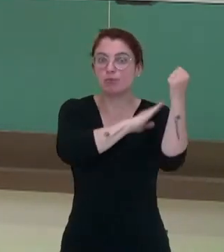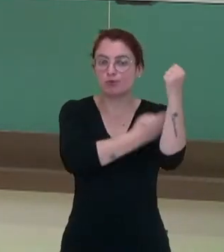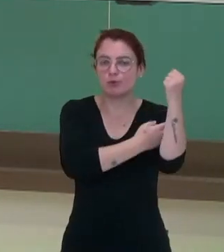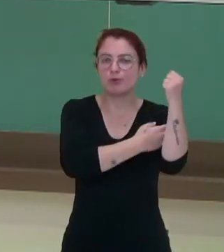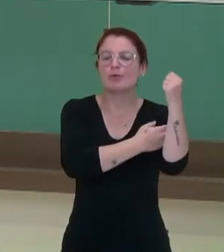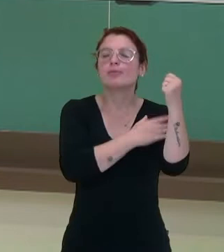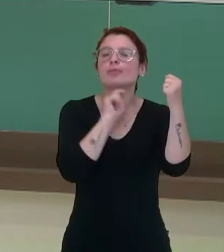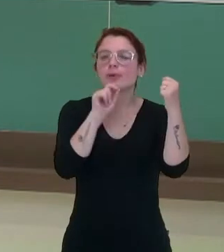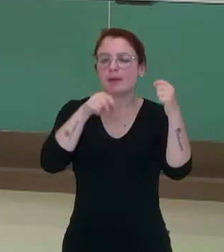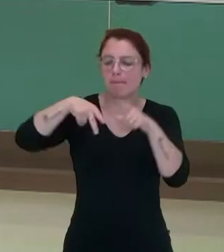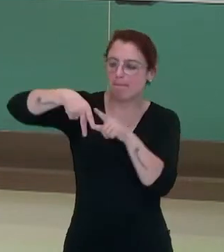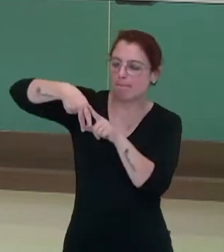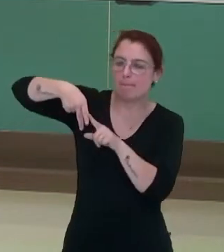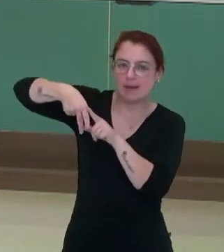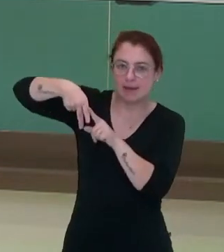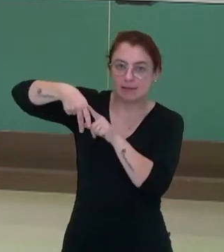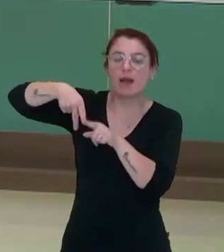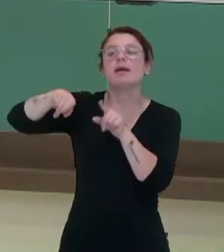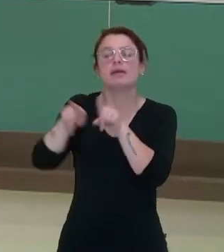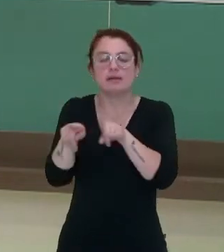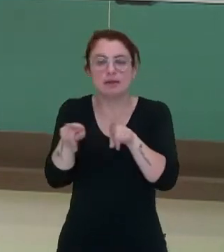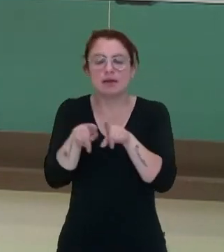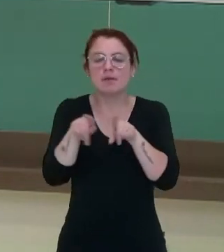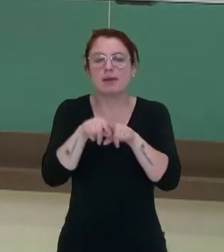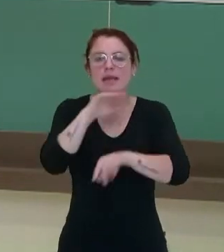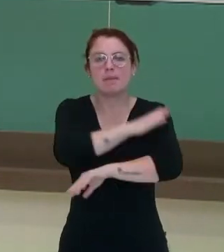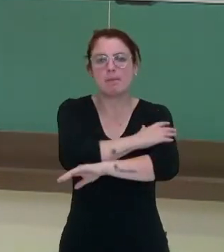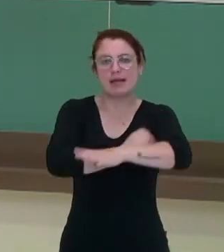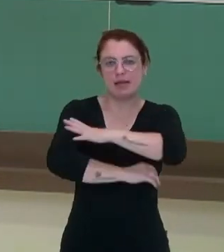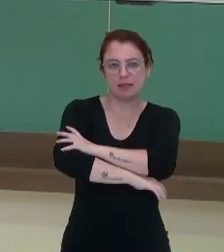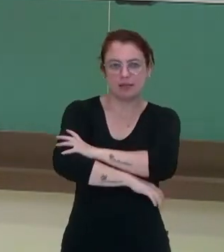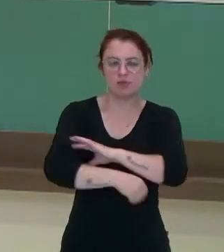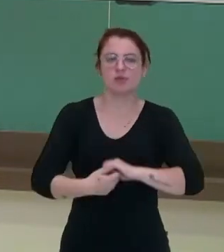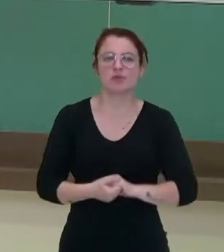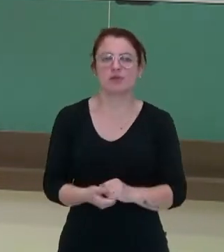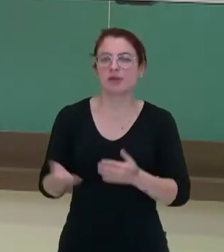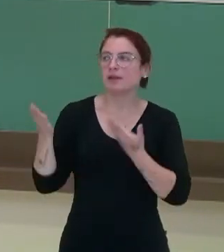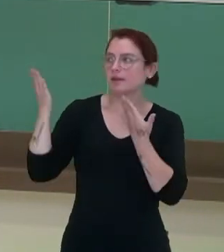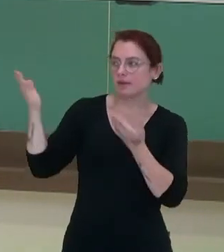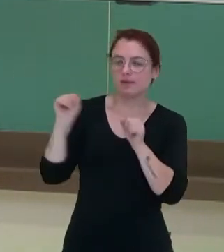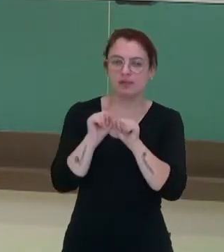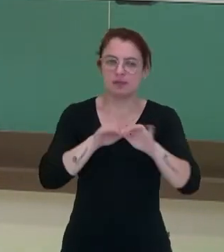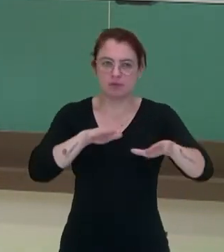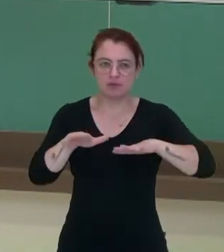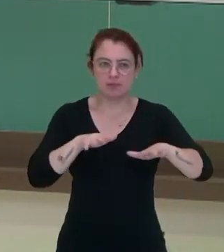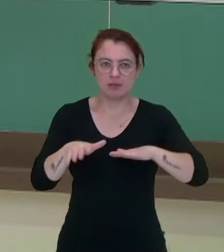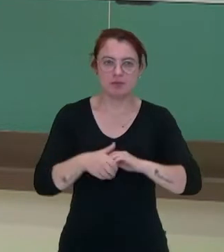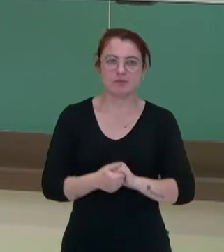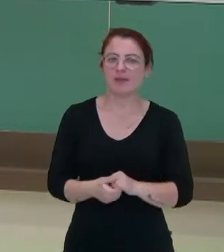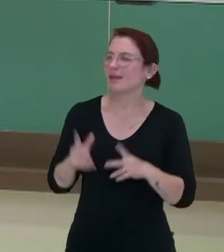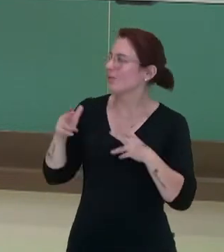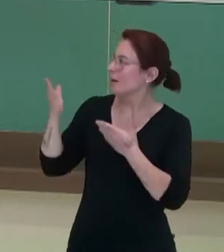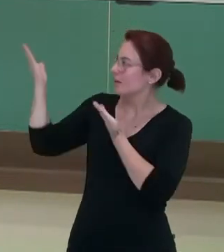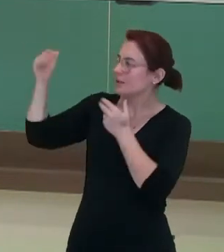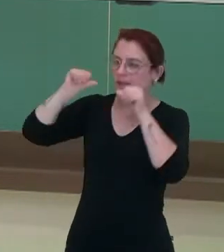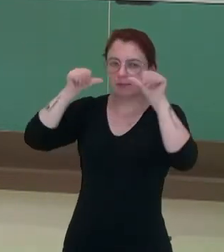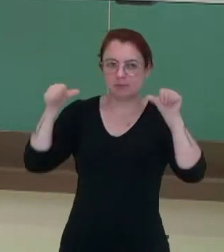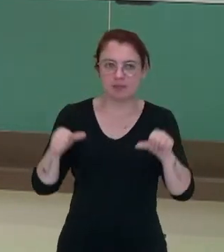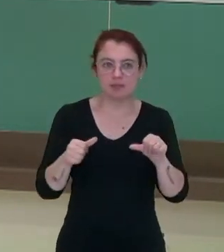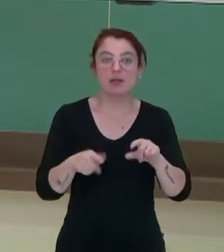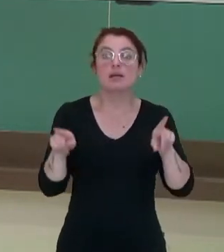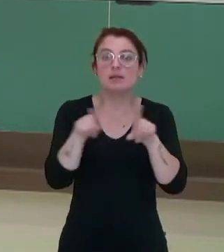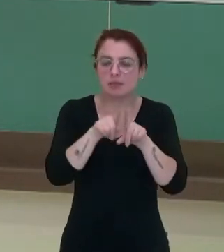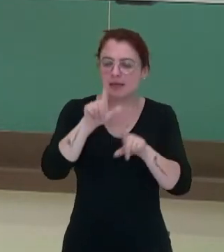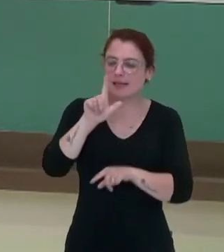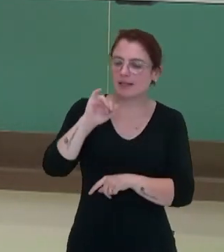braços, promovendo, né, esse movimento desse rapaz aqui na animação. E também do nosso sistema linfático,